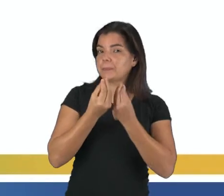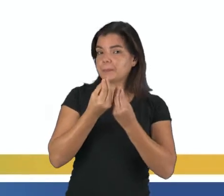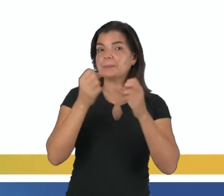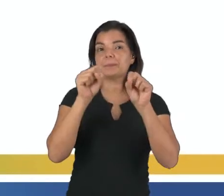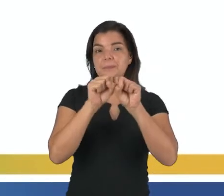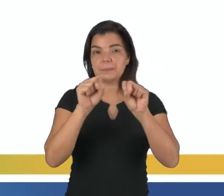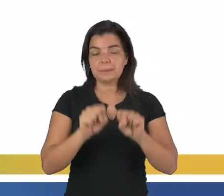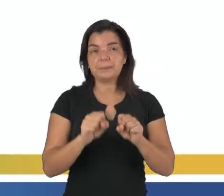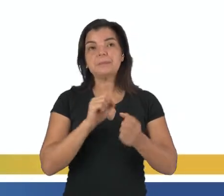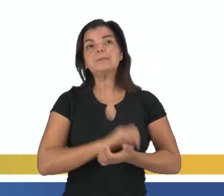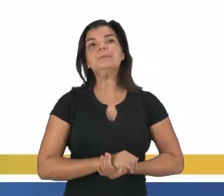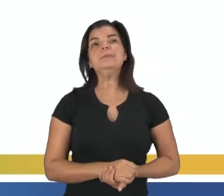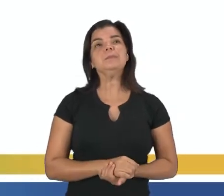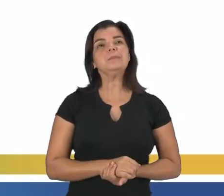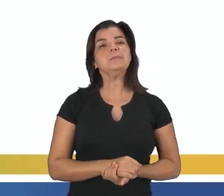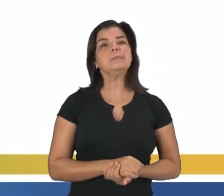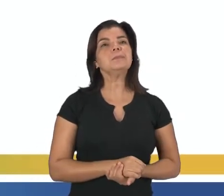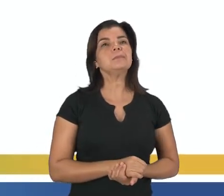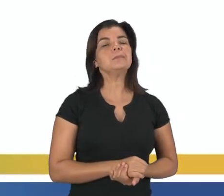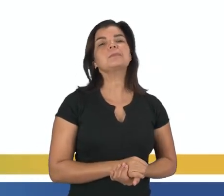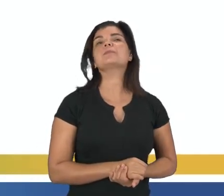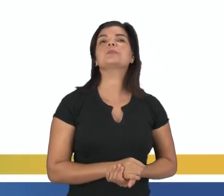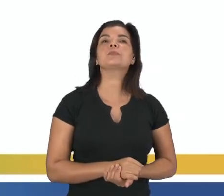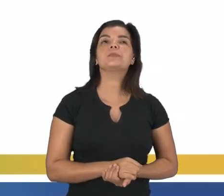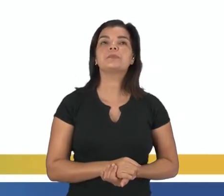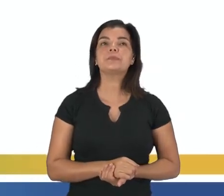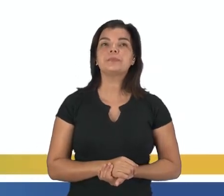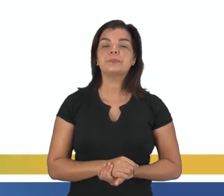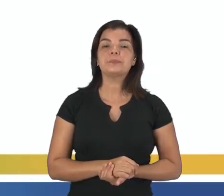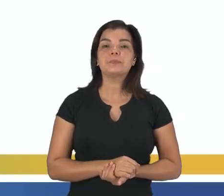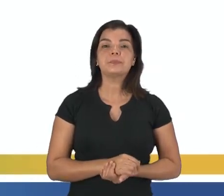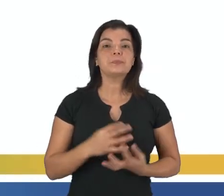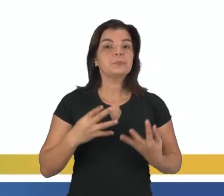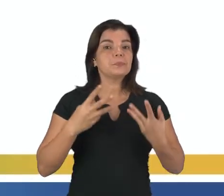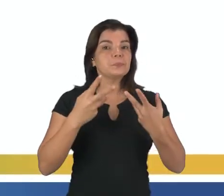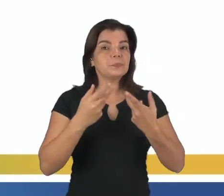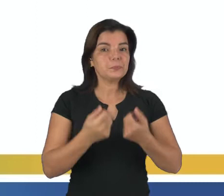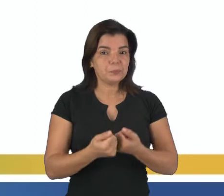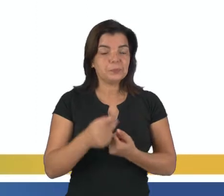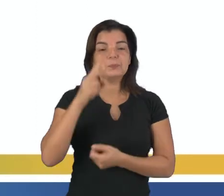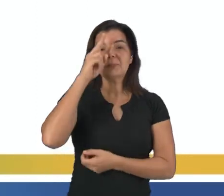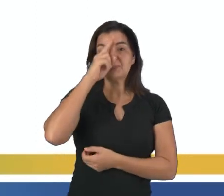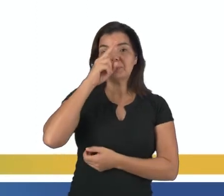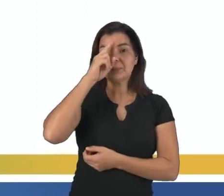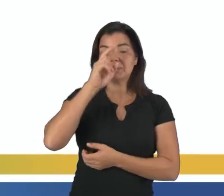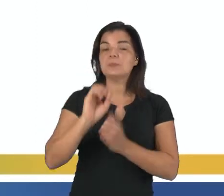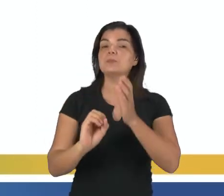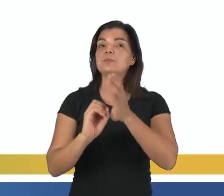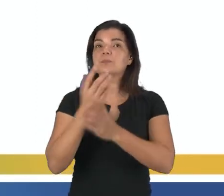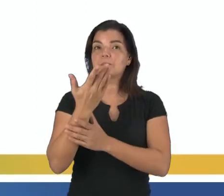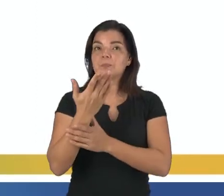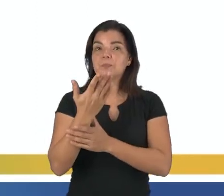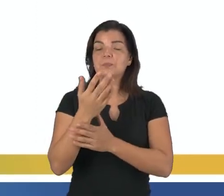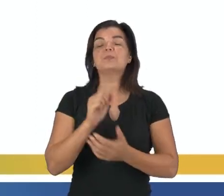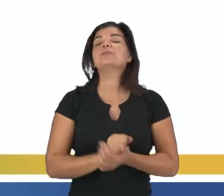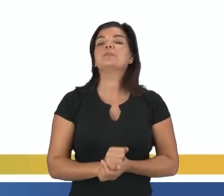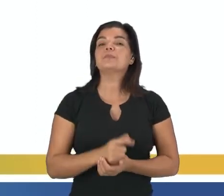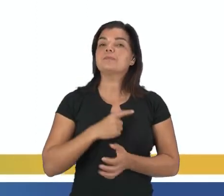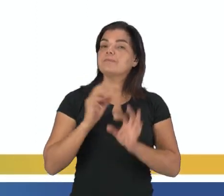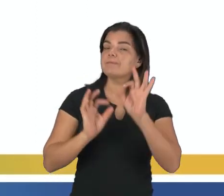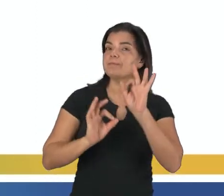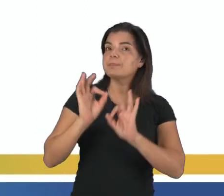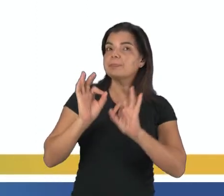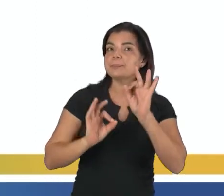esse sistema só vamos lá é bom toda a história da língua inglesa tudo o que aconteceu com aquela língua